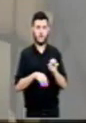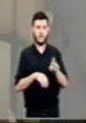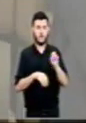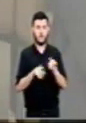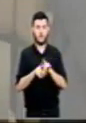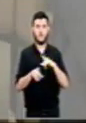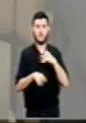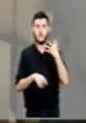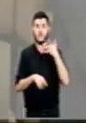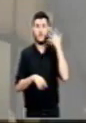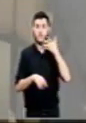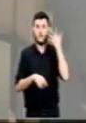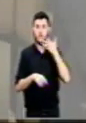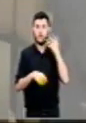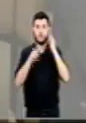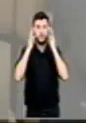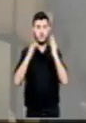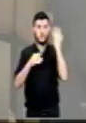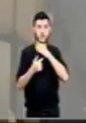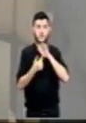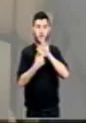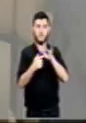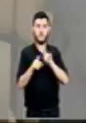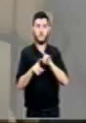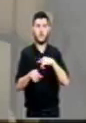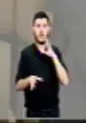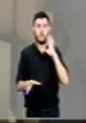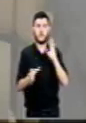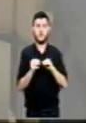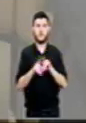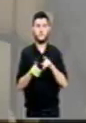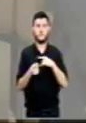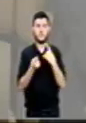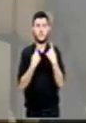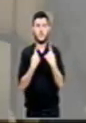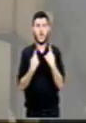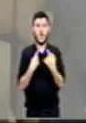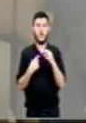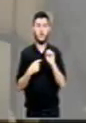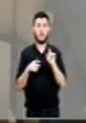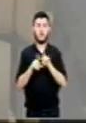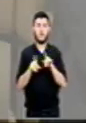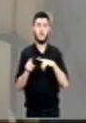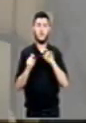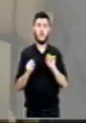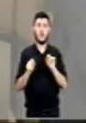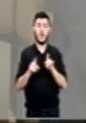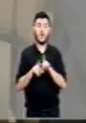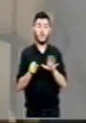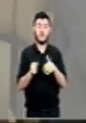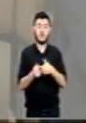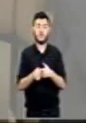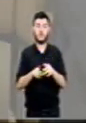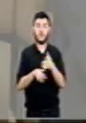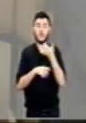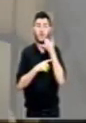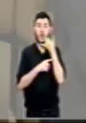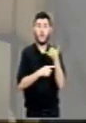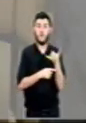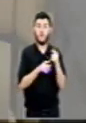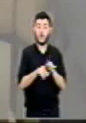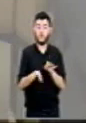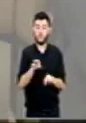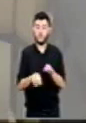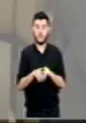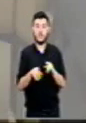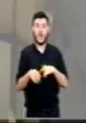testemunha ou investigados, seja na captação de diálogos travados por alvo de censura telefônica judicialmente autorizada, são insuficientes